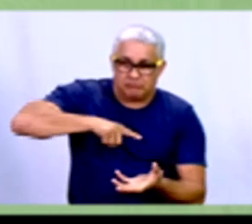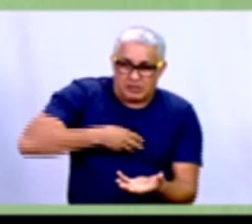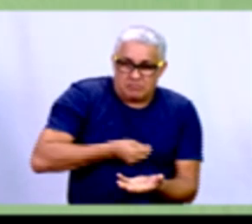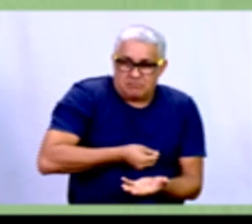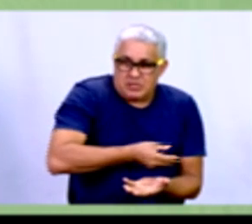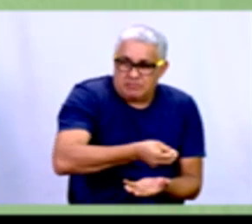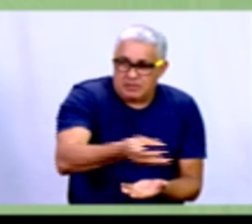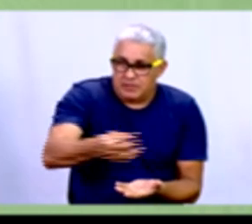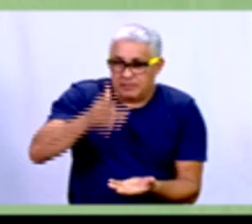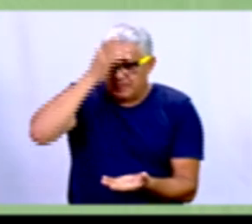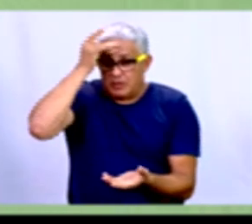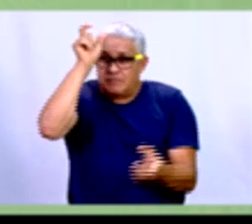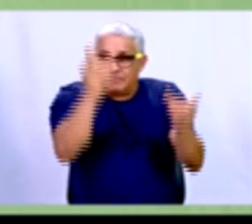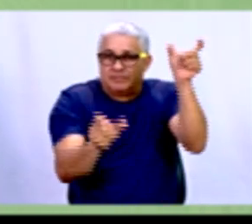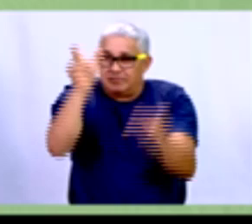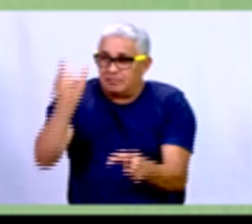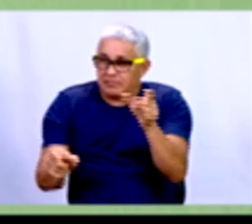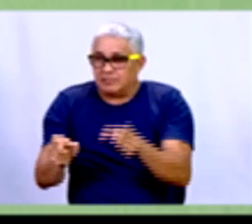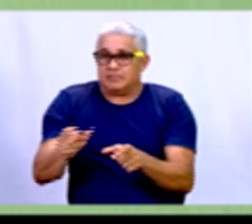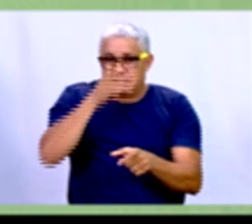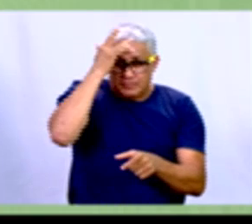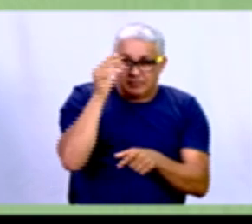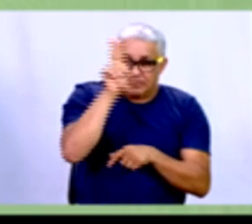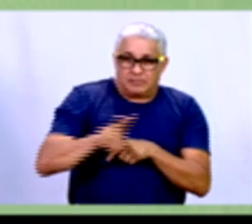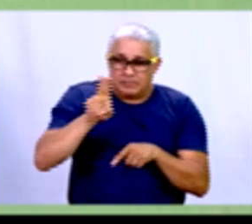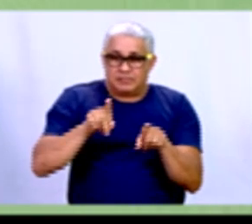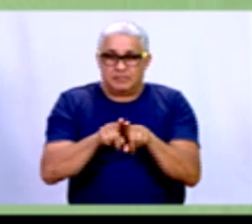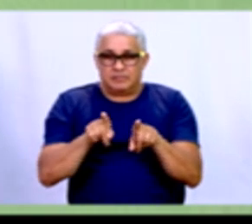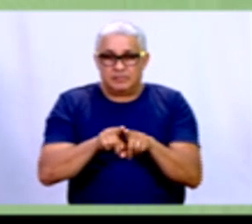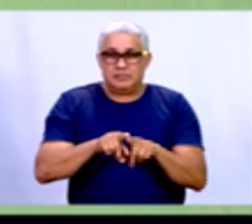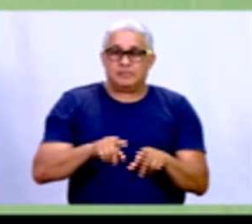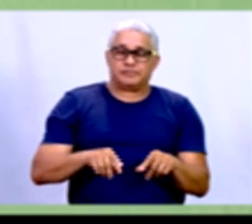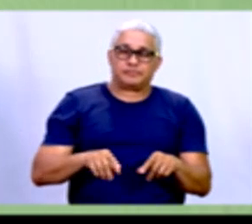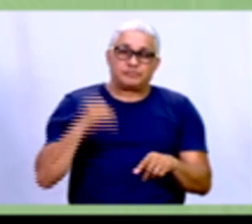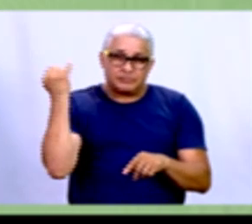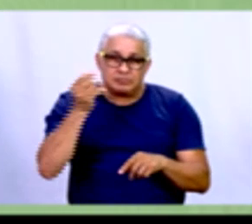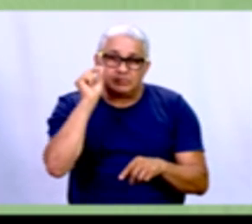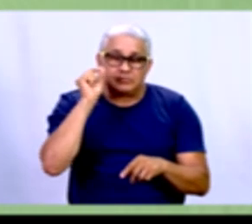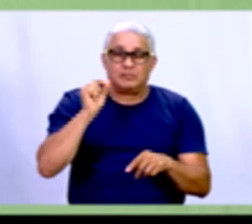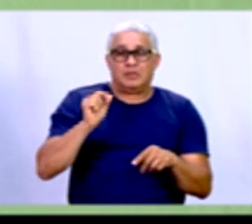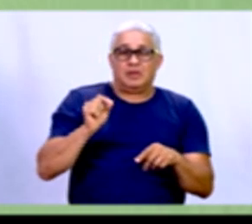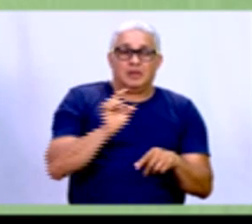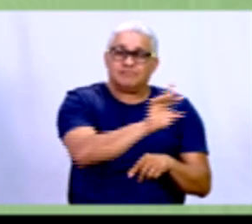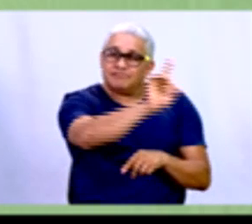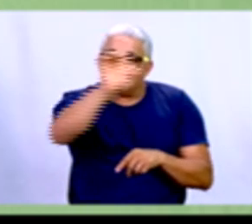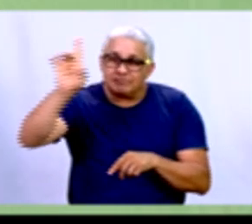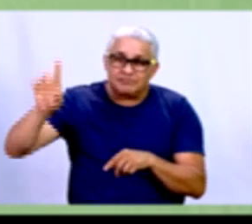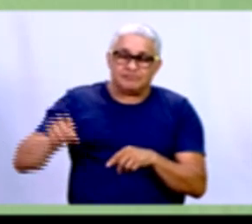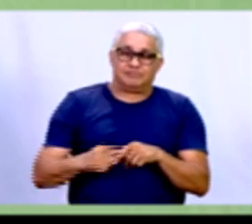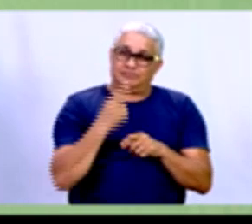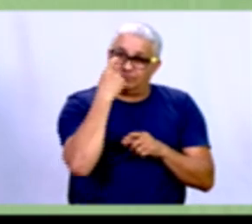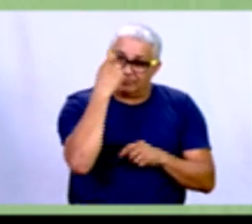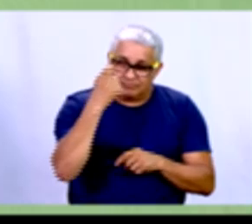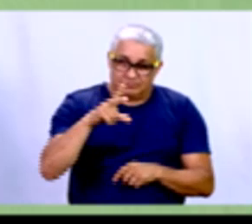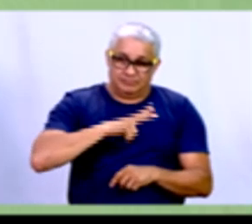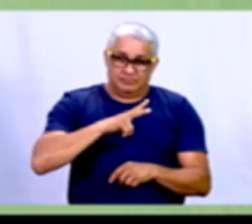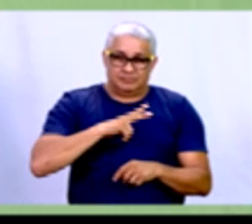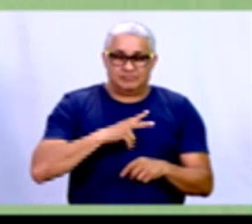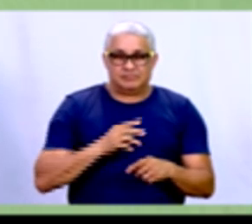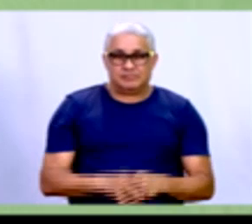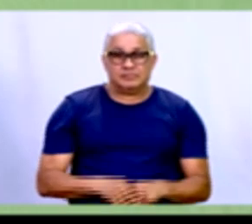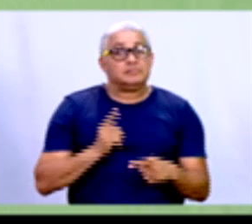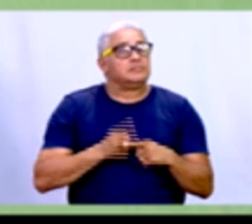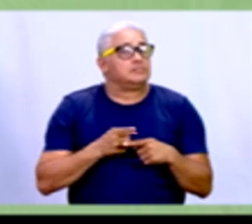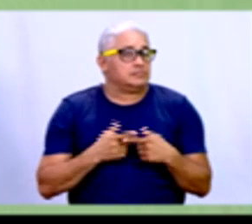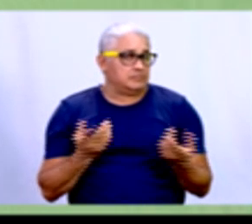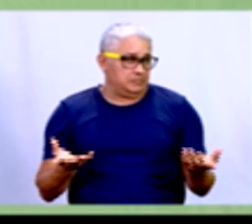a clientes, usuários, considerando os interesses particulares de cada um. Por que a gente tem que considerar o interesse particular?